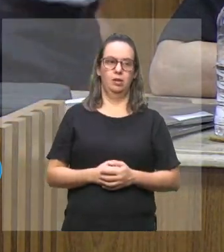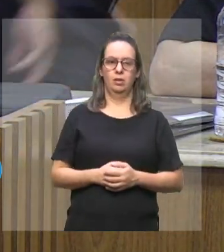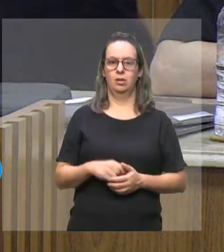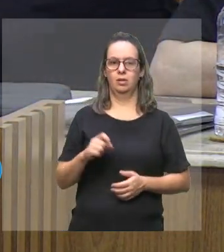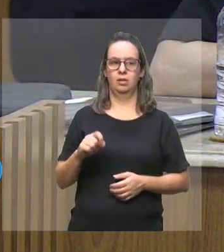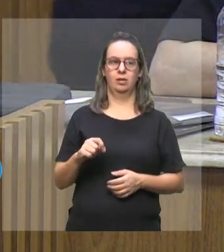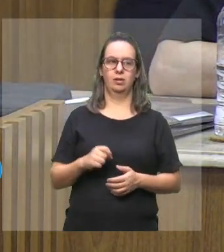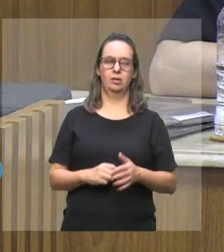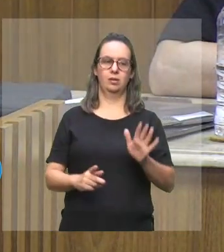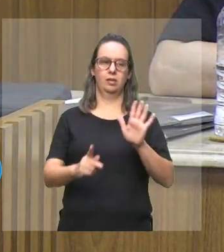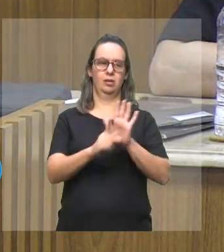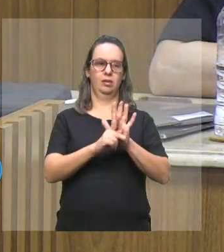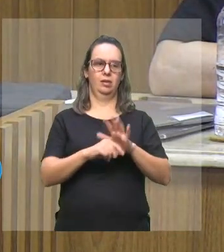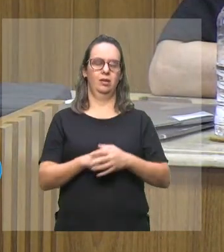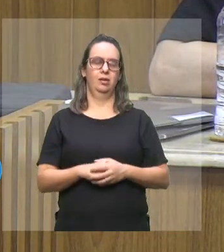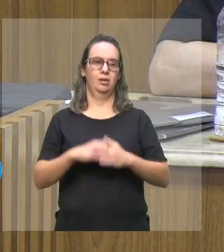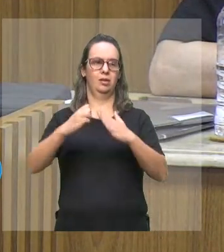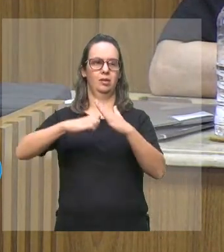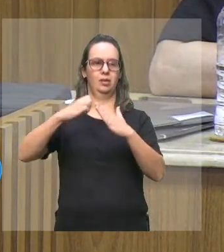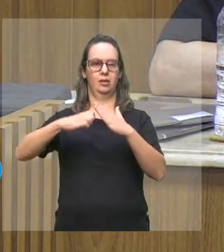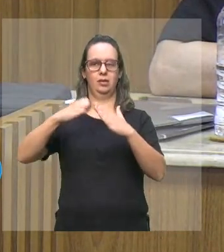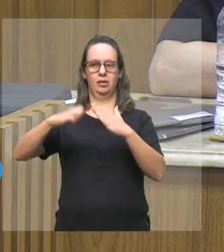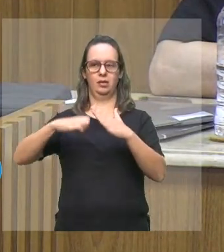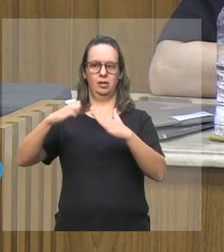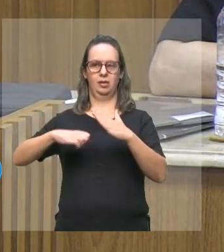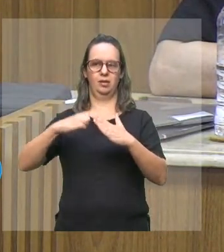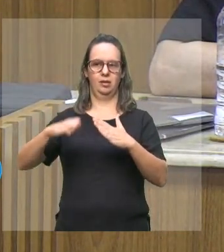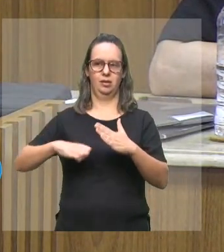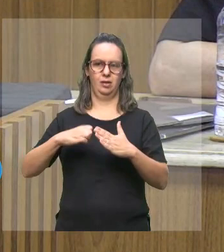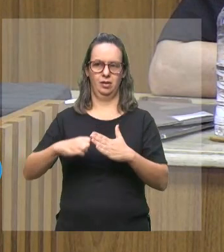projeto. Emenda esta que nós